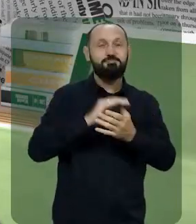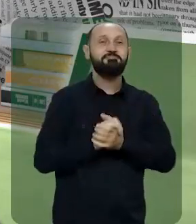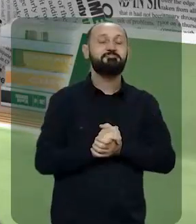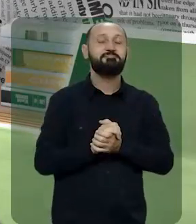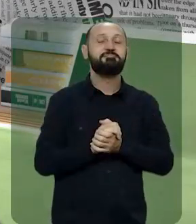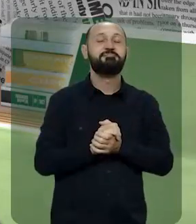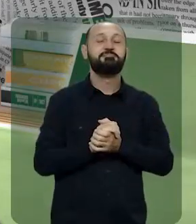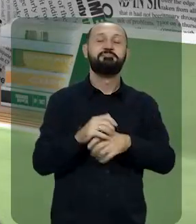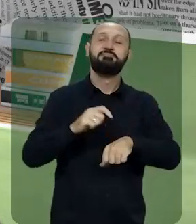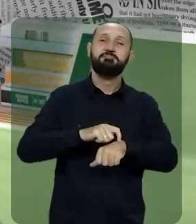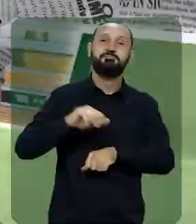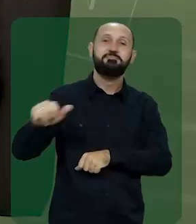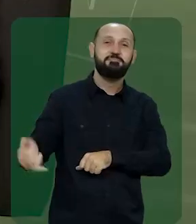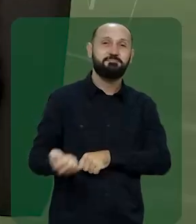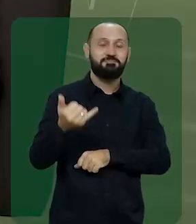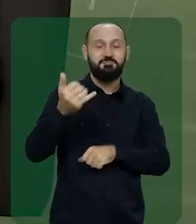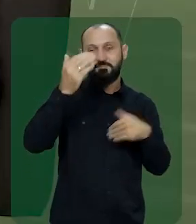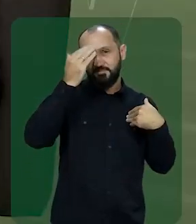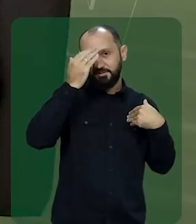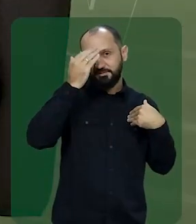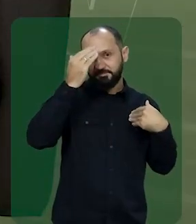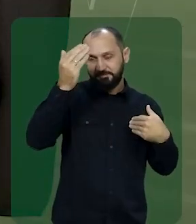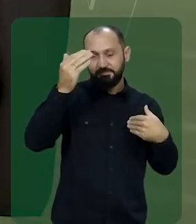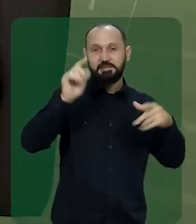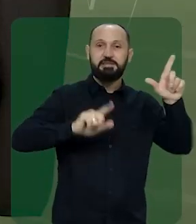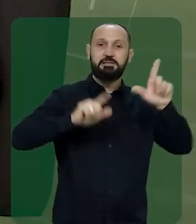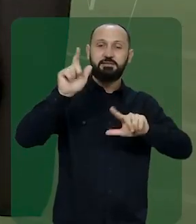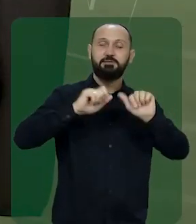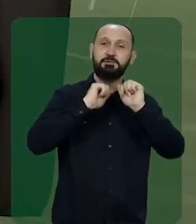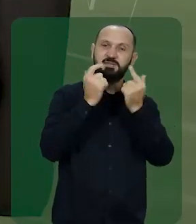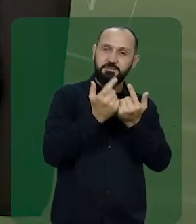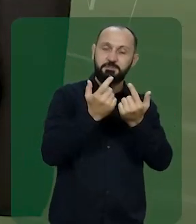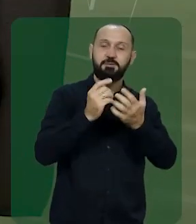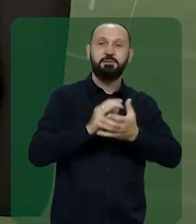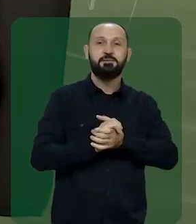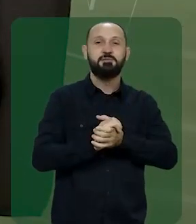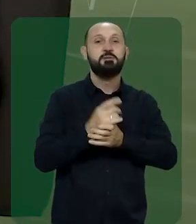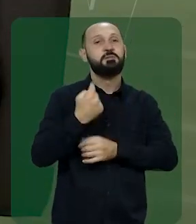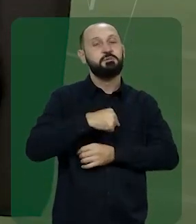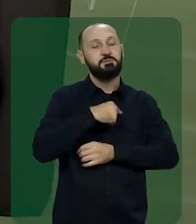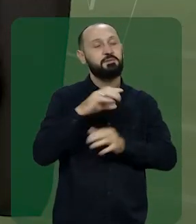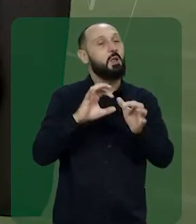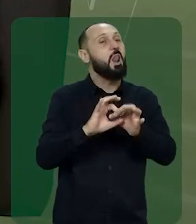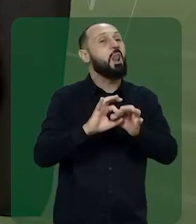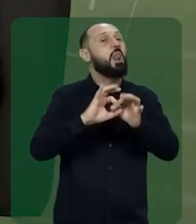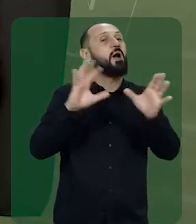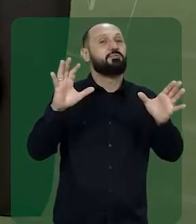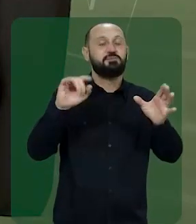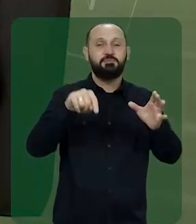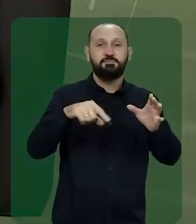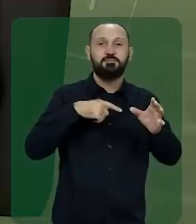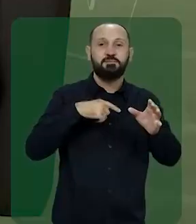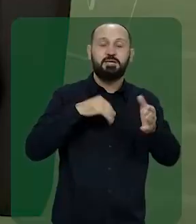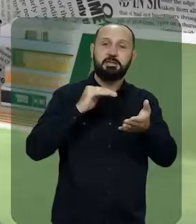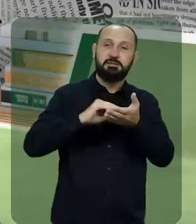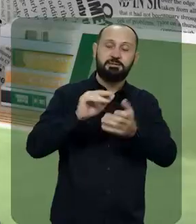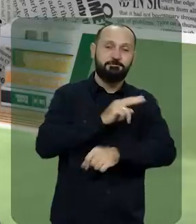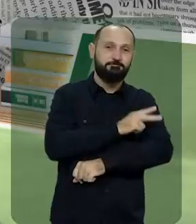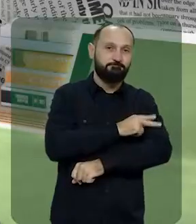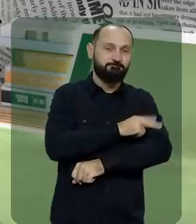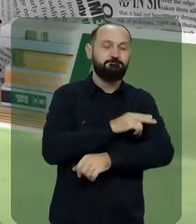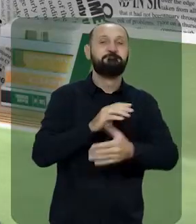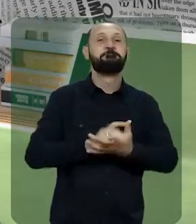precisamos abraçar causas como a causa da população idosa. Muitíssimo obrigada